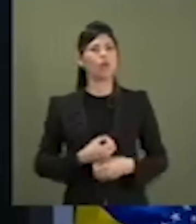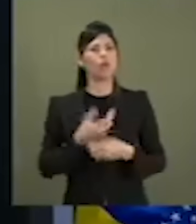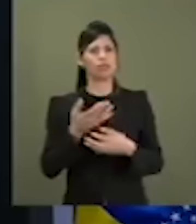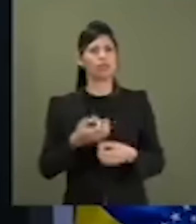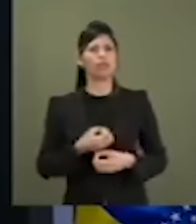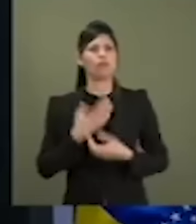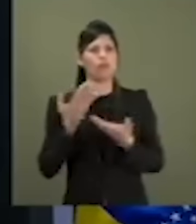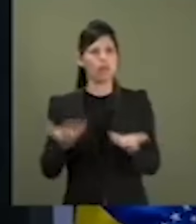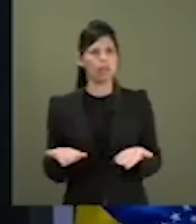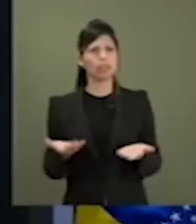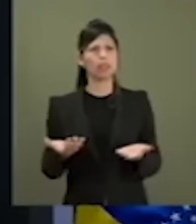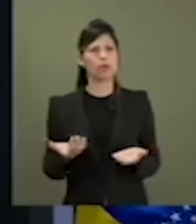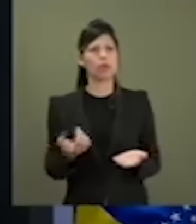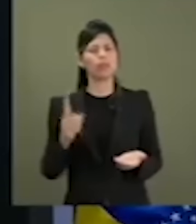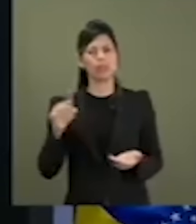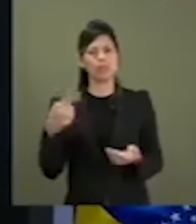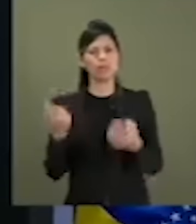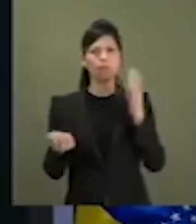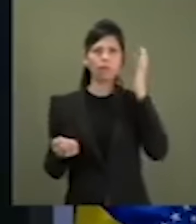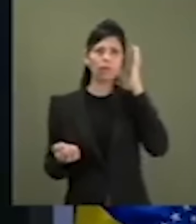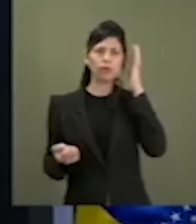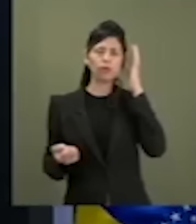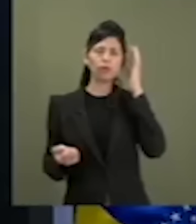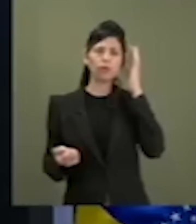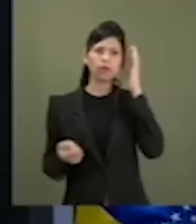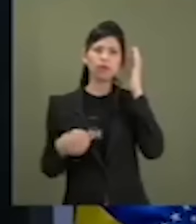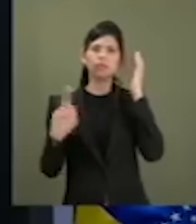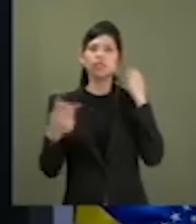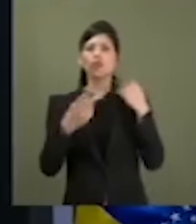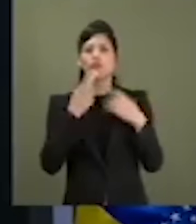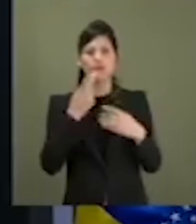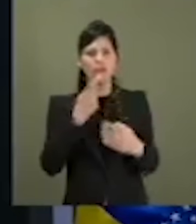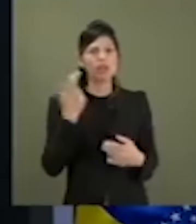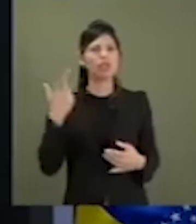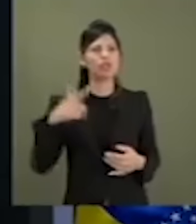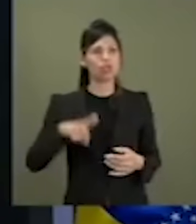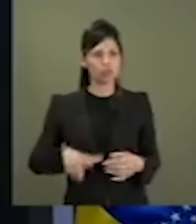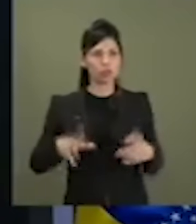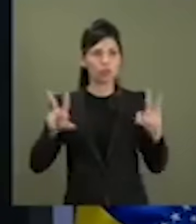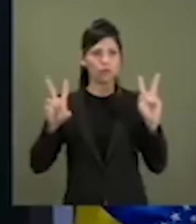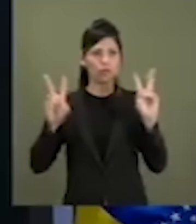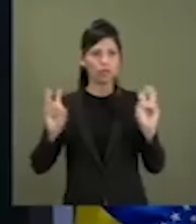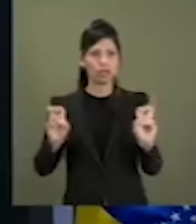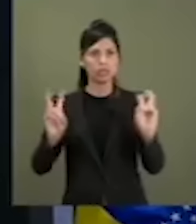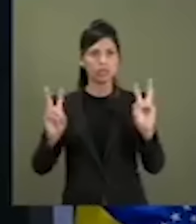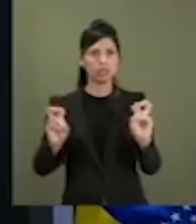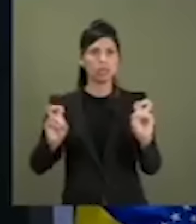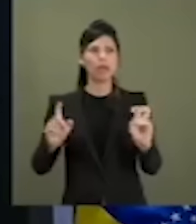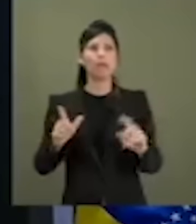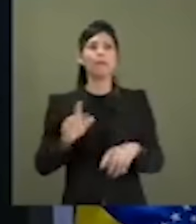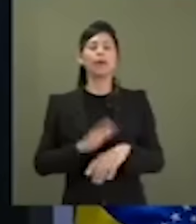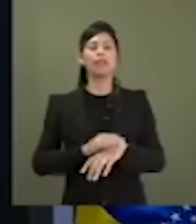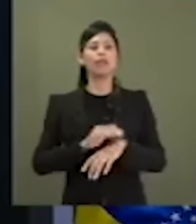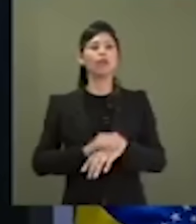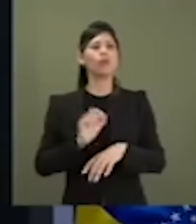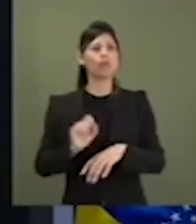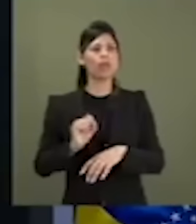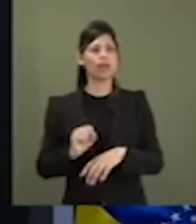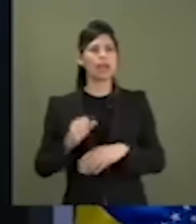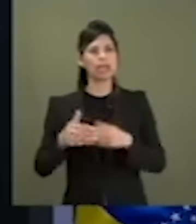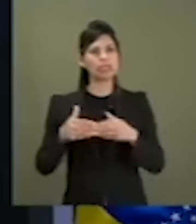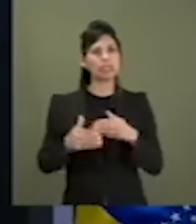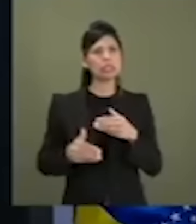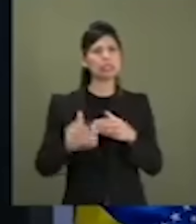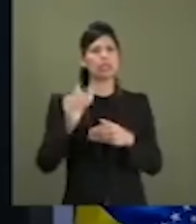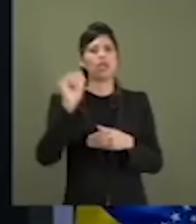Vou voltar a esse assunto mais vezes, porque eu penso que nós estamos atravessando um capítulo da história do Brasil que